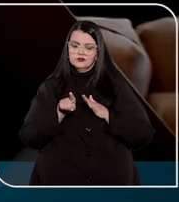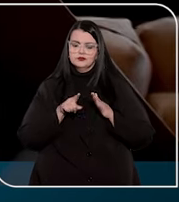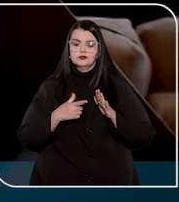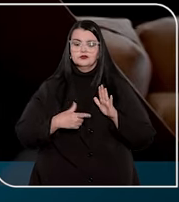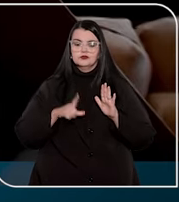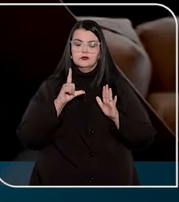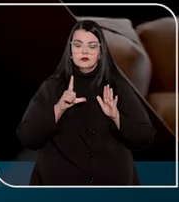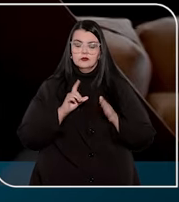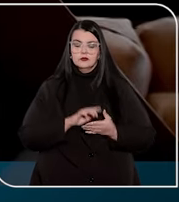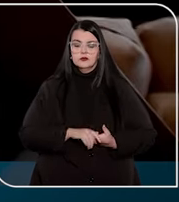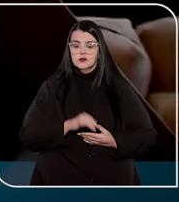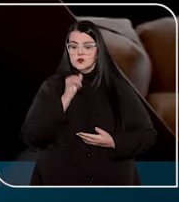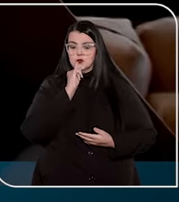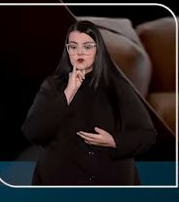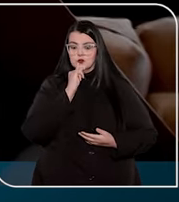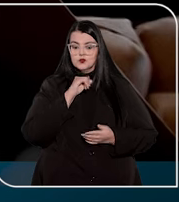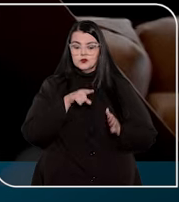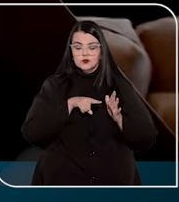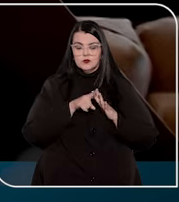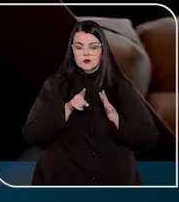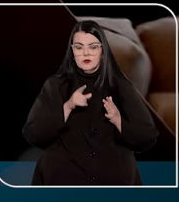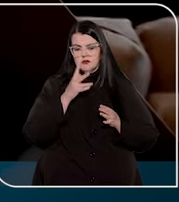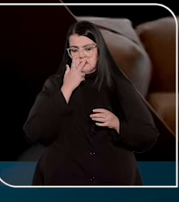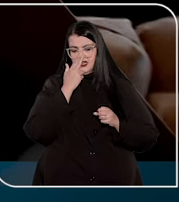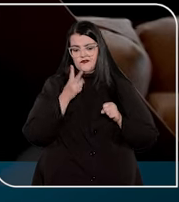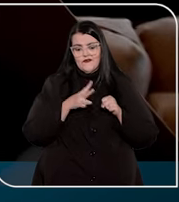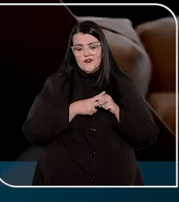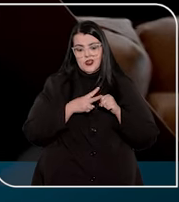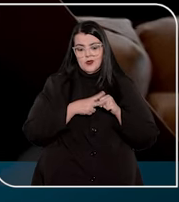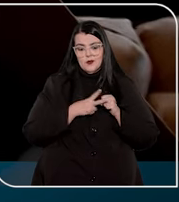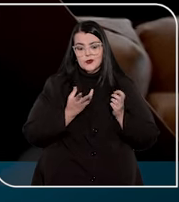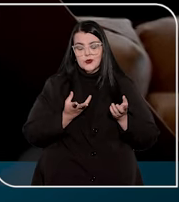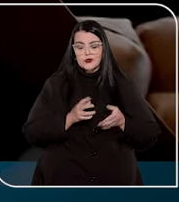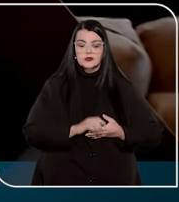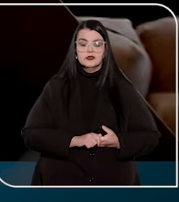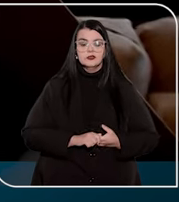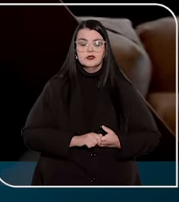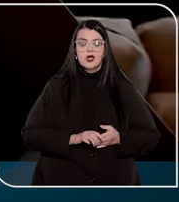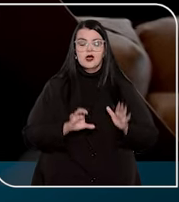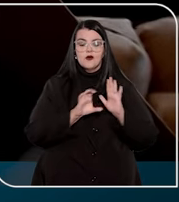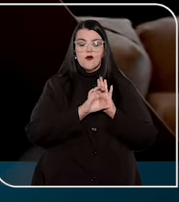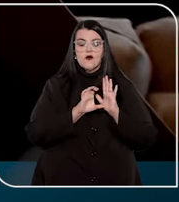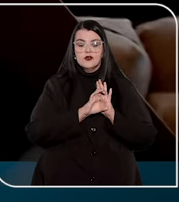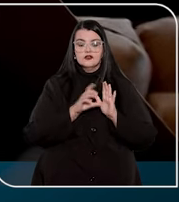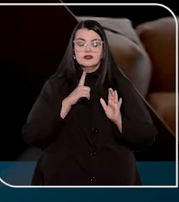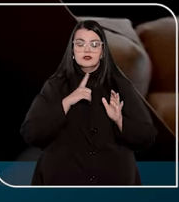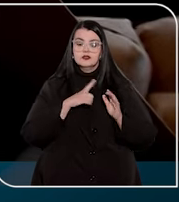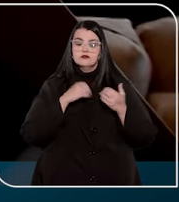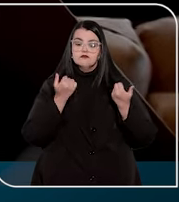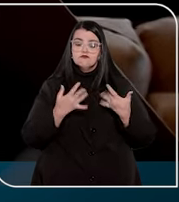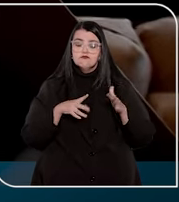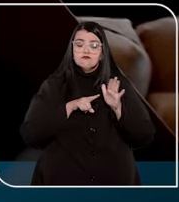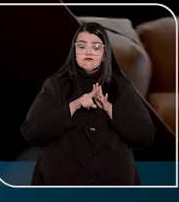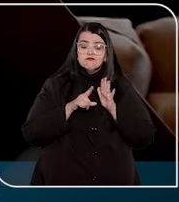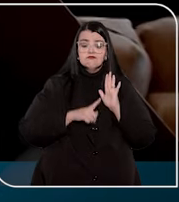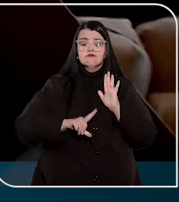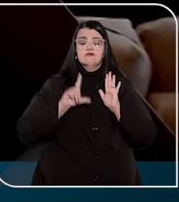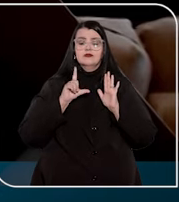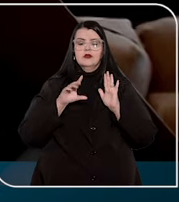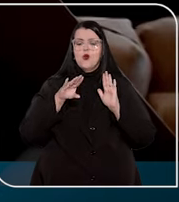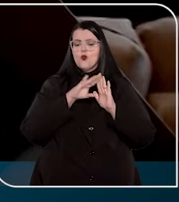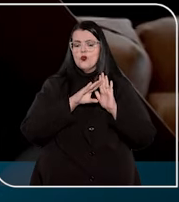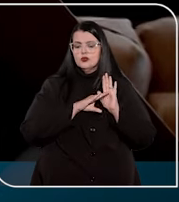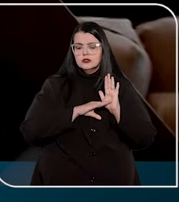o pré-questionar parece que está até virando um verbo, né? O Código de Processo Civil utiliza isso, e o pré-questionar, ele tem um conteúdo